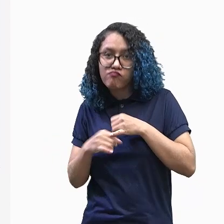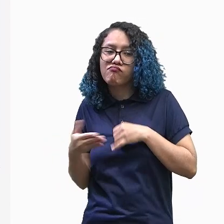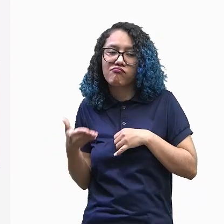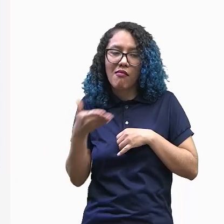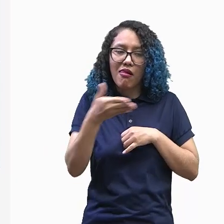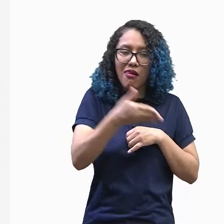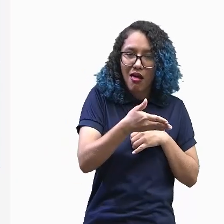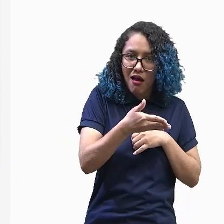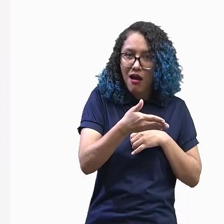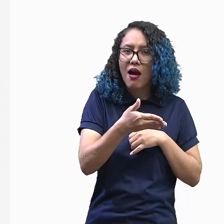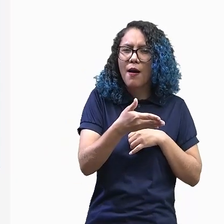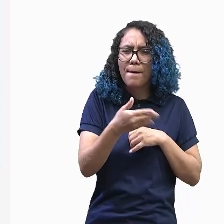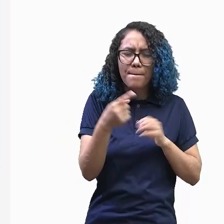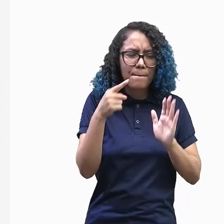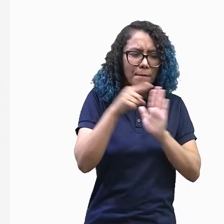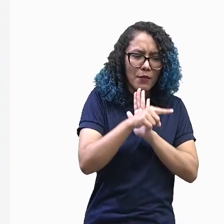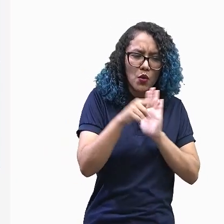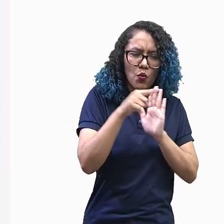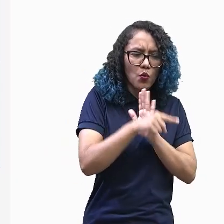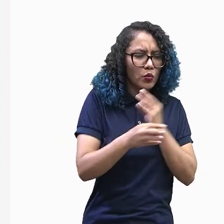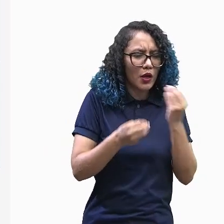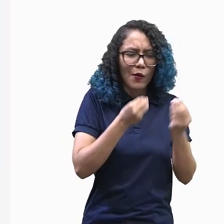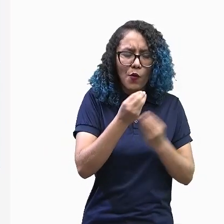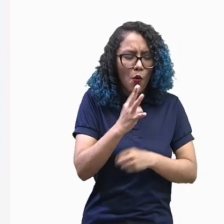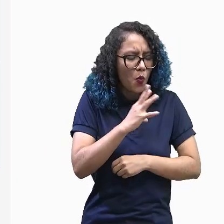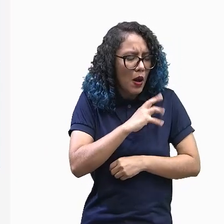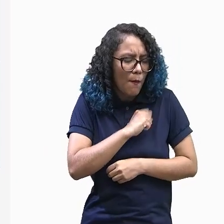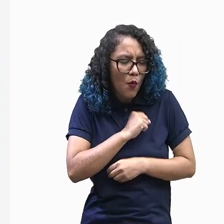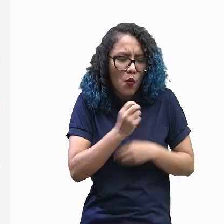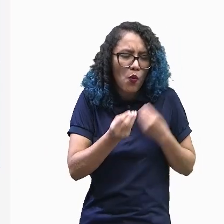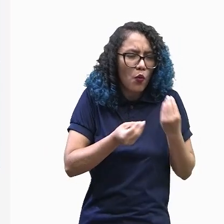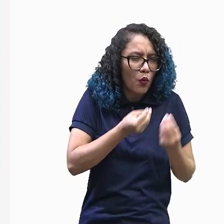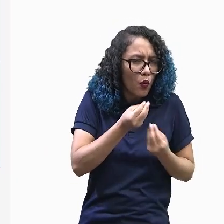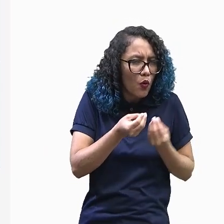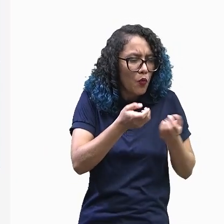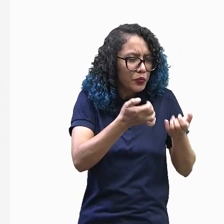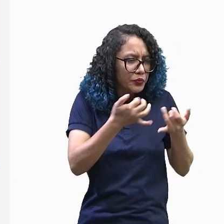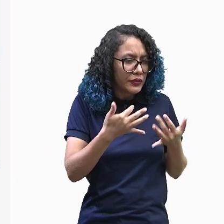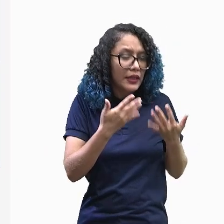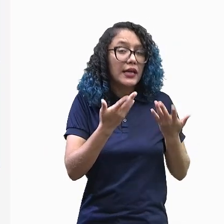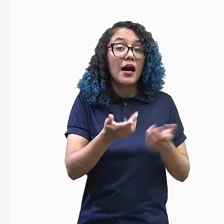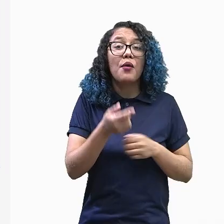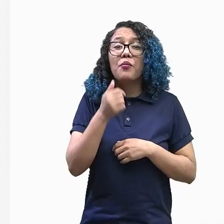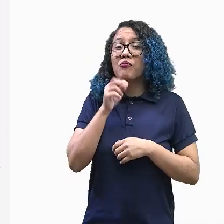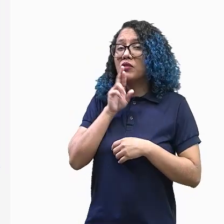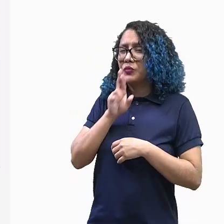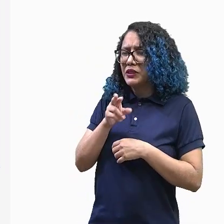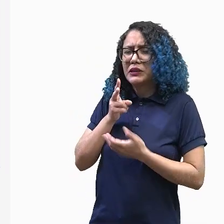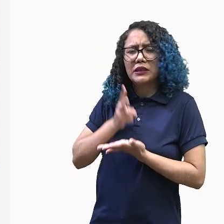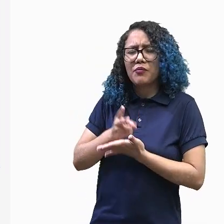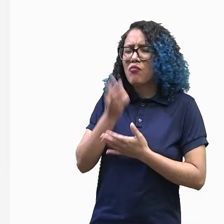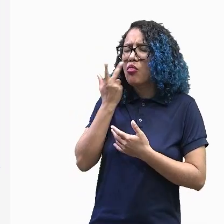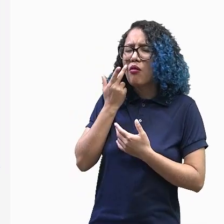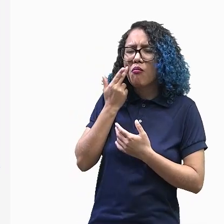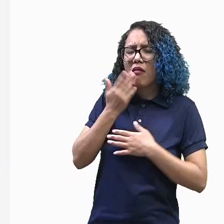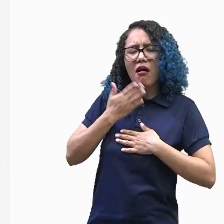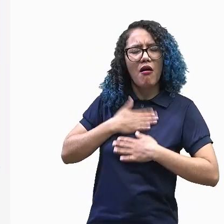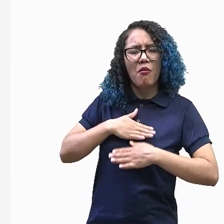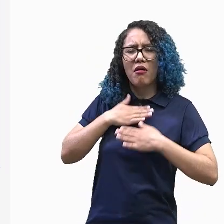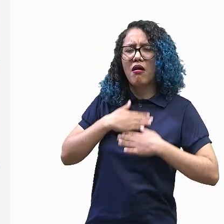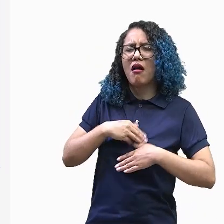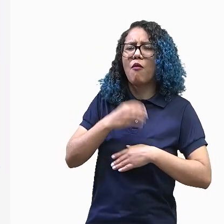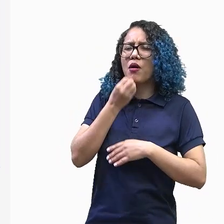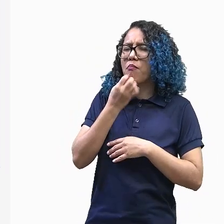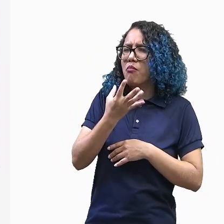frequentavam, né? E perguntavam como estava a situação deles, né? E sempre ela dizia que estava tudo bem, né?